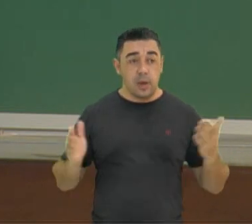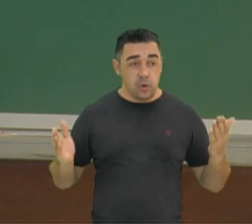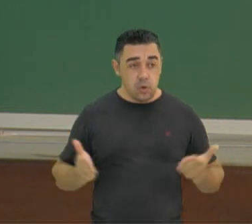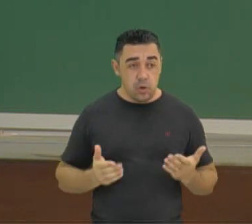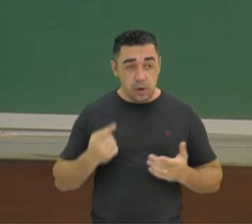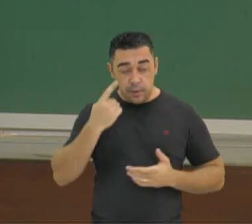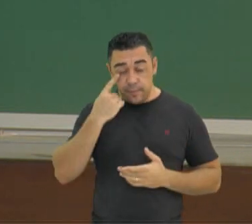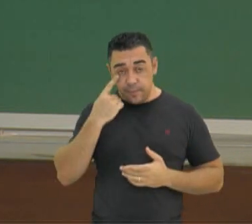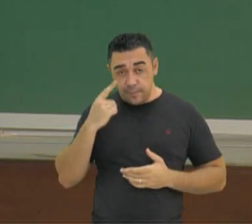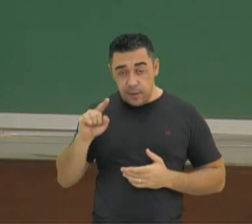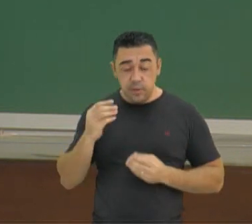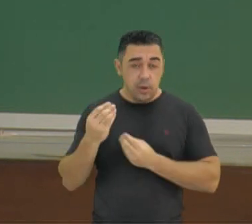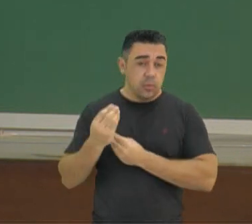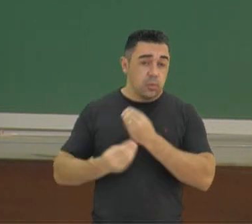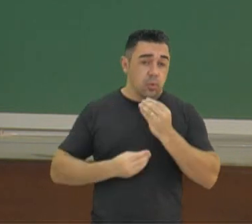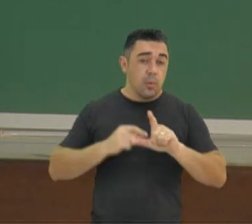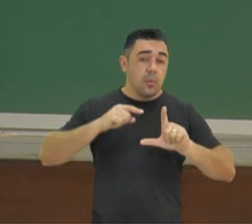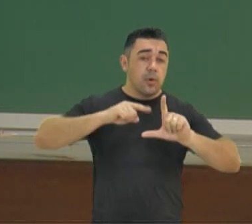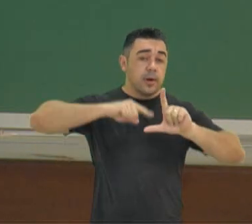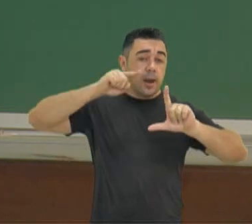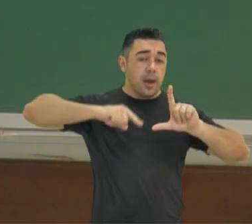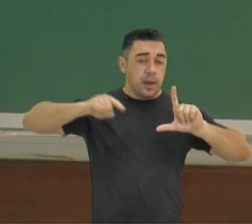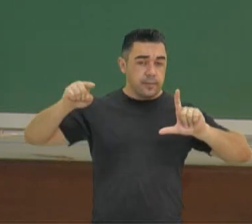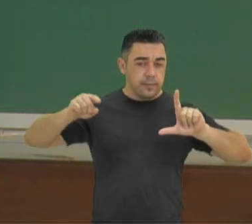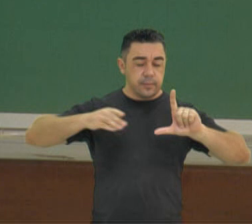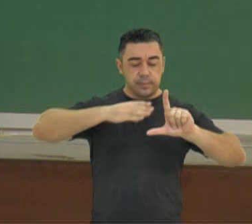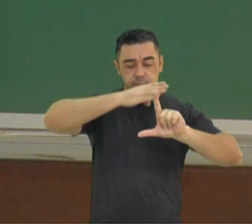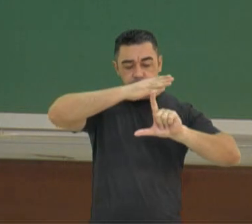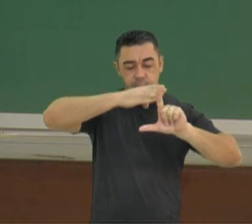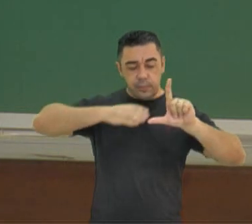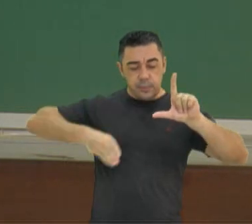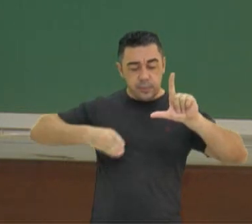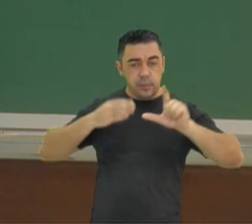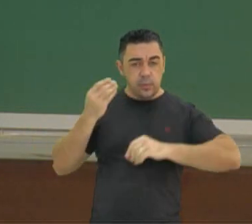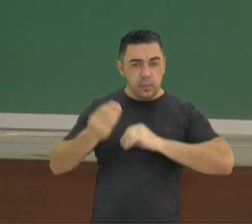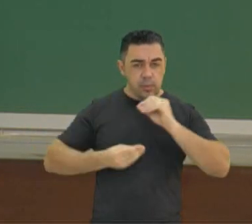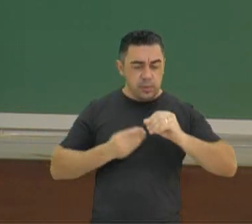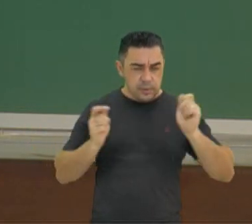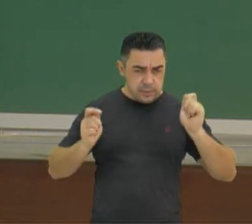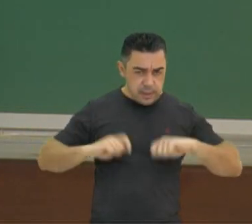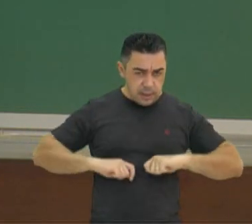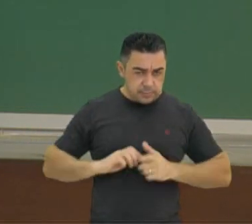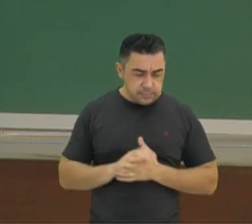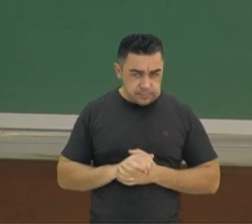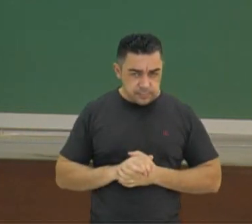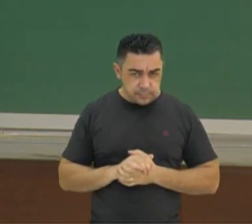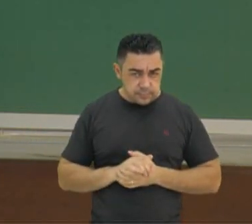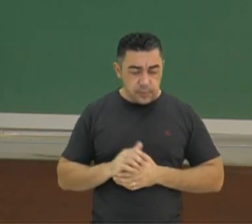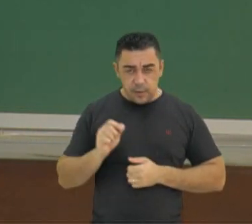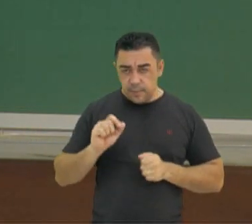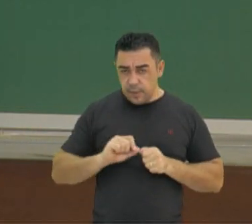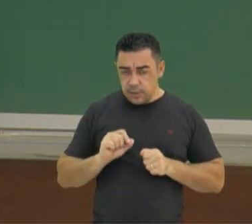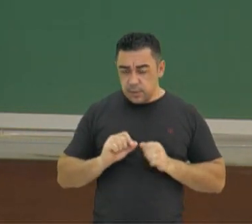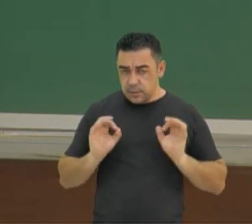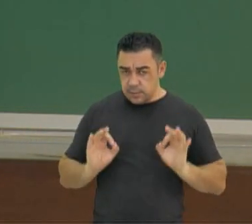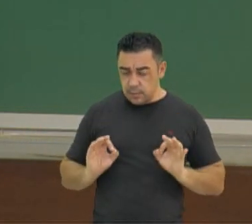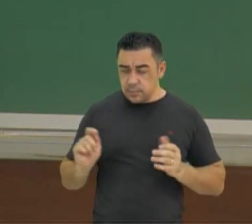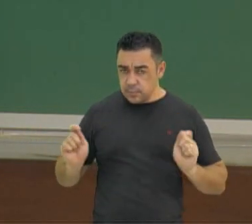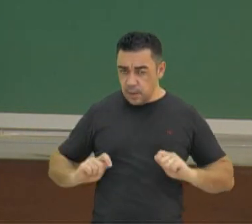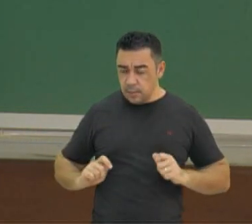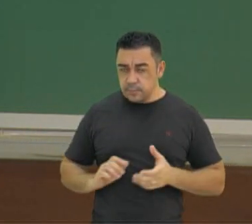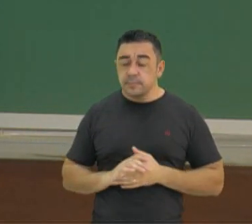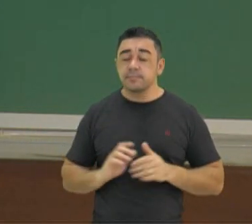Agora, a interpretação gráfica dele. O que seria essa interpretação gráfica de sistema? Tem como montar uma interpretação gráfica